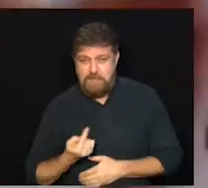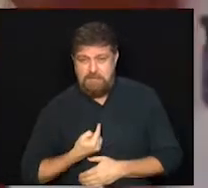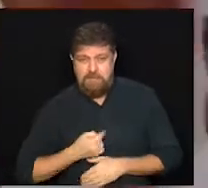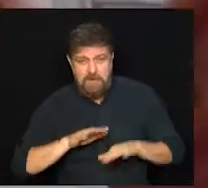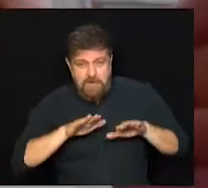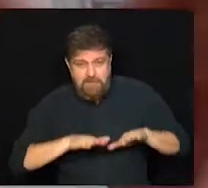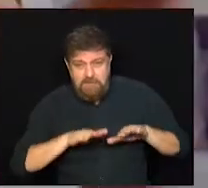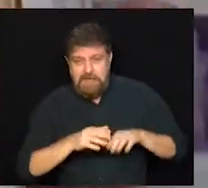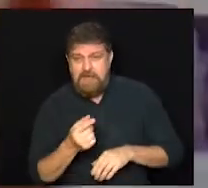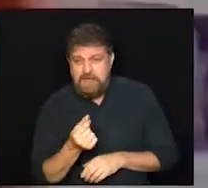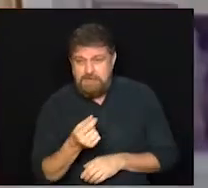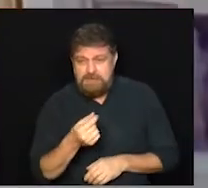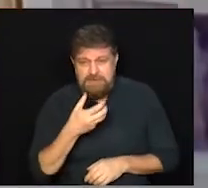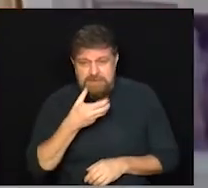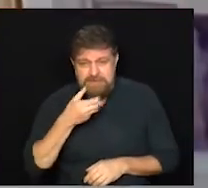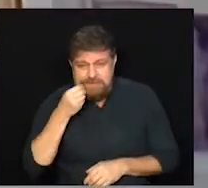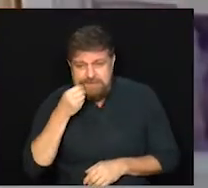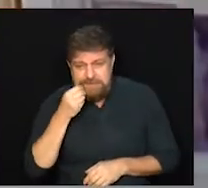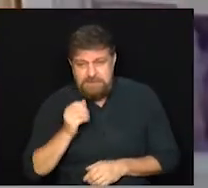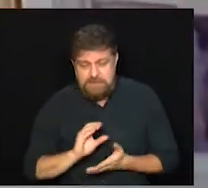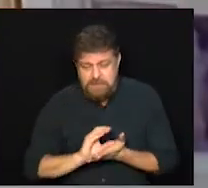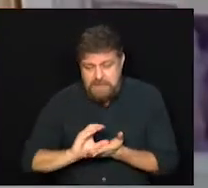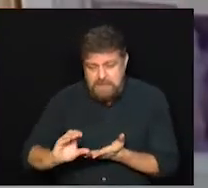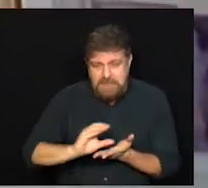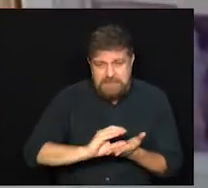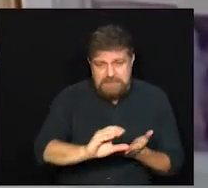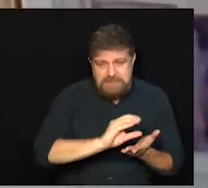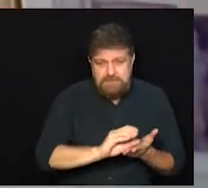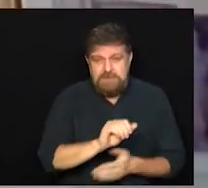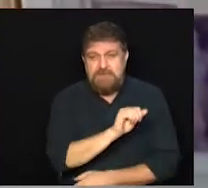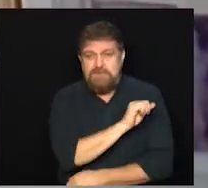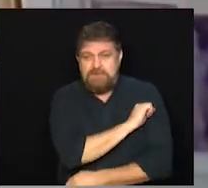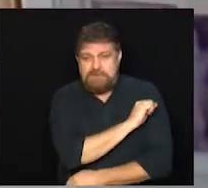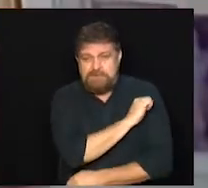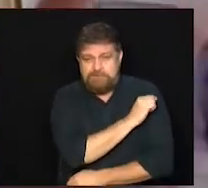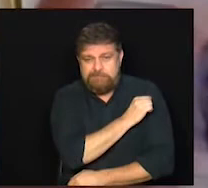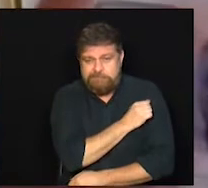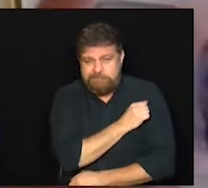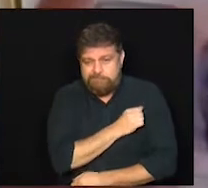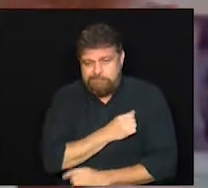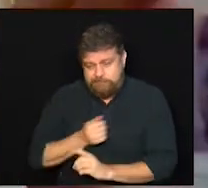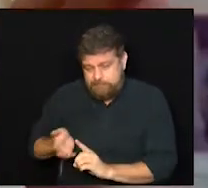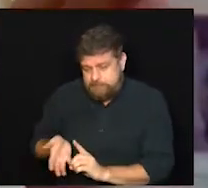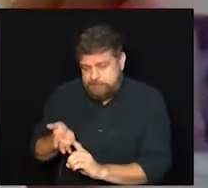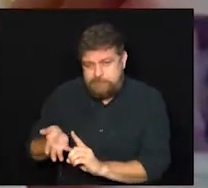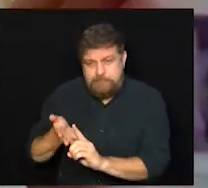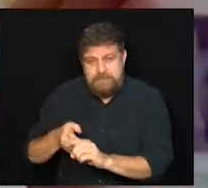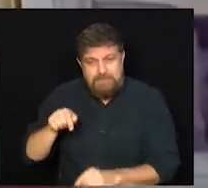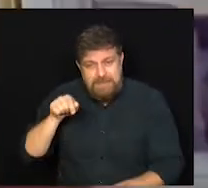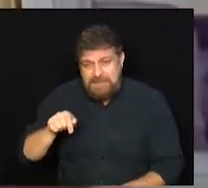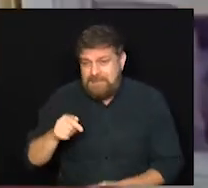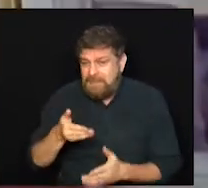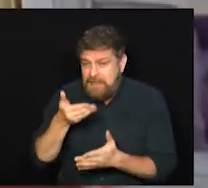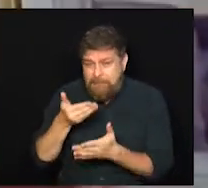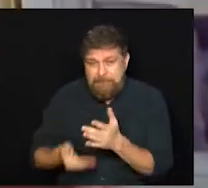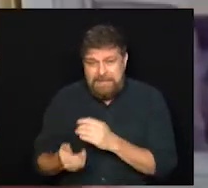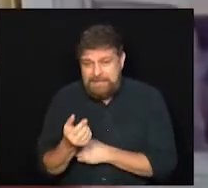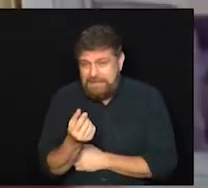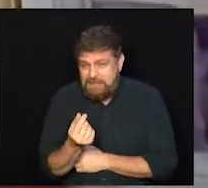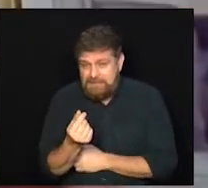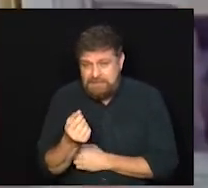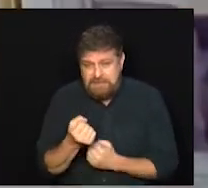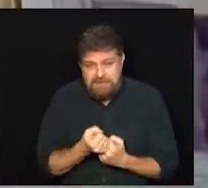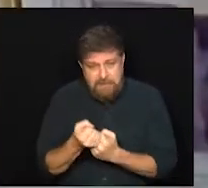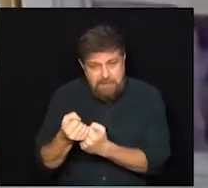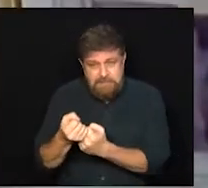tanto de dinheiro que a gente dá para essas bolsas que eu falei dos estudantes. Porque se eles perderem este